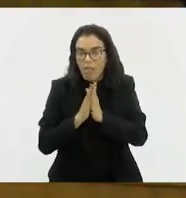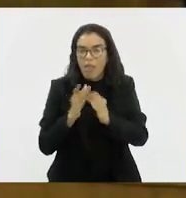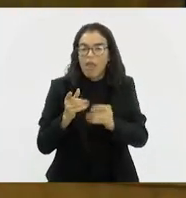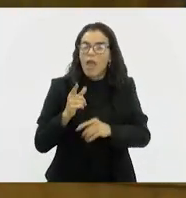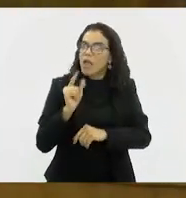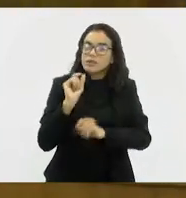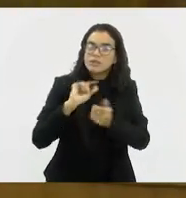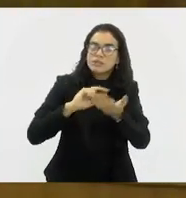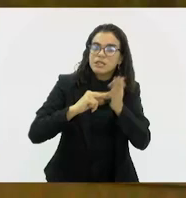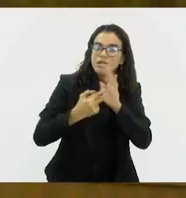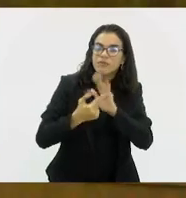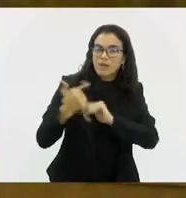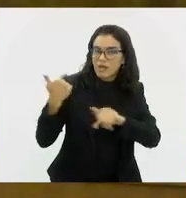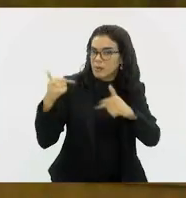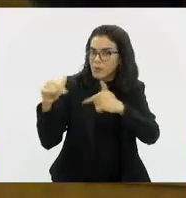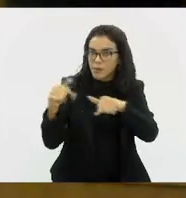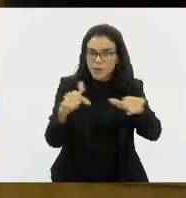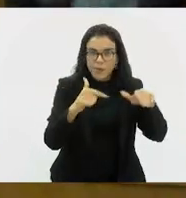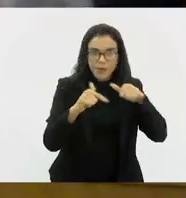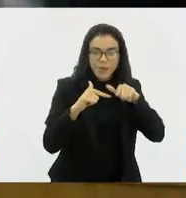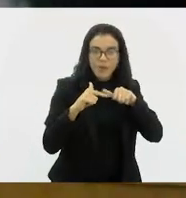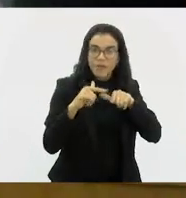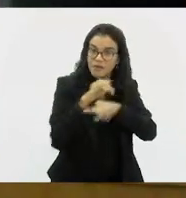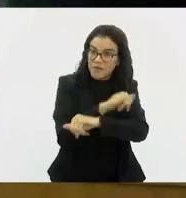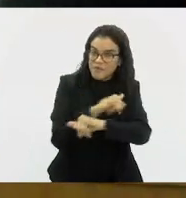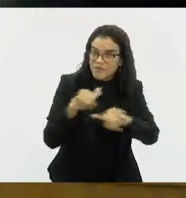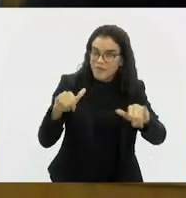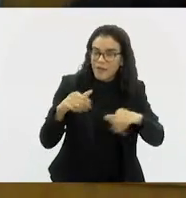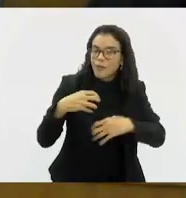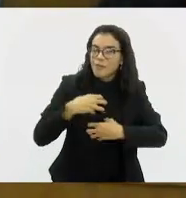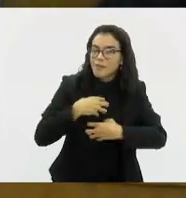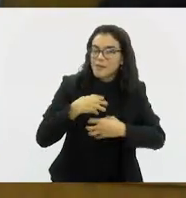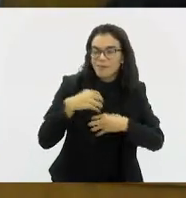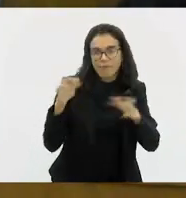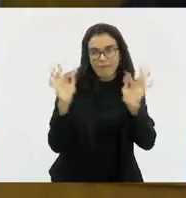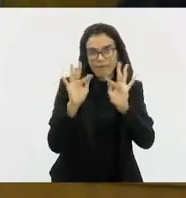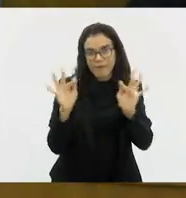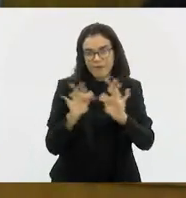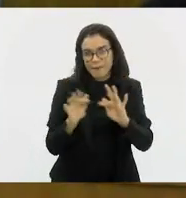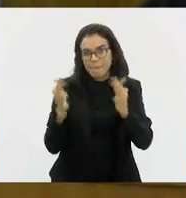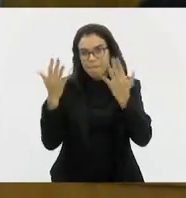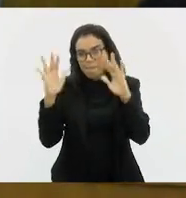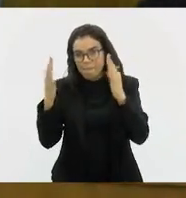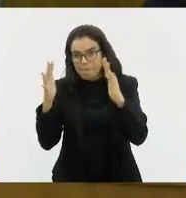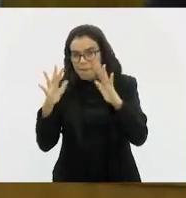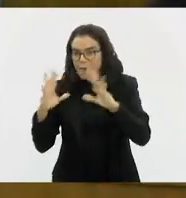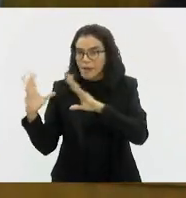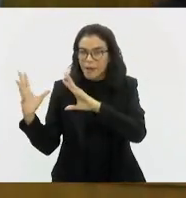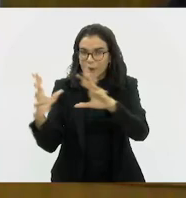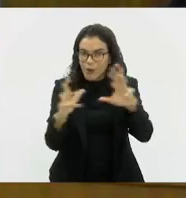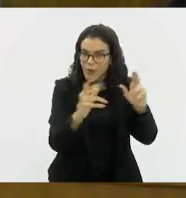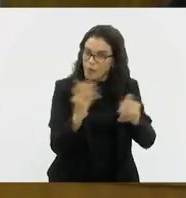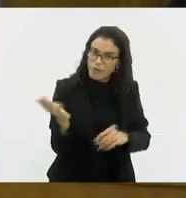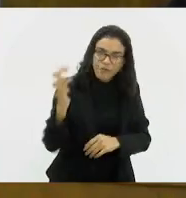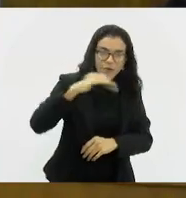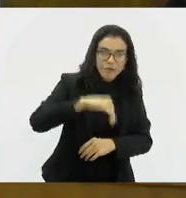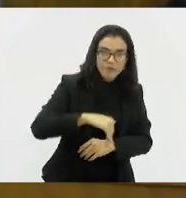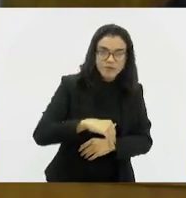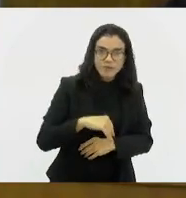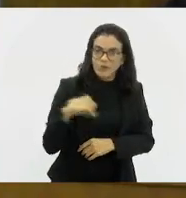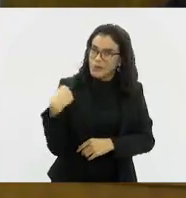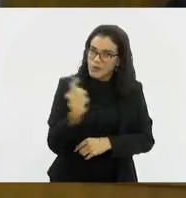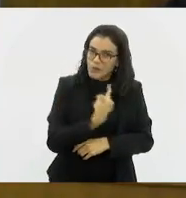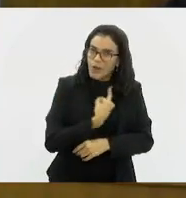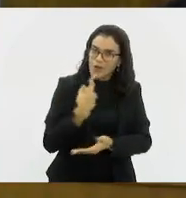produção. Então, registro a minha alegria nesse momento, parabenizo os envolvidos e vamos lá. Somos